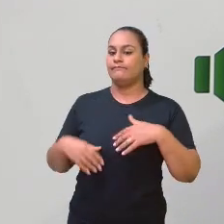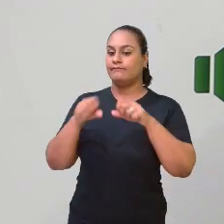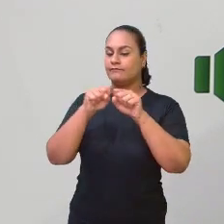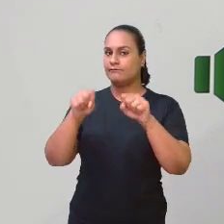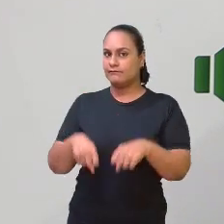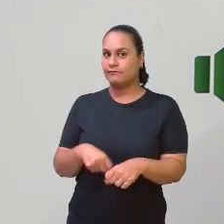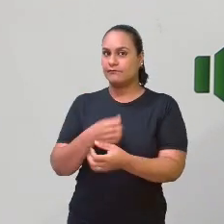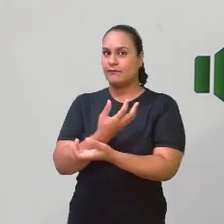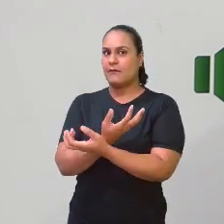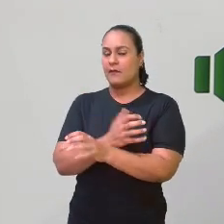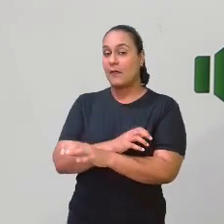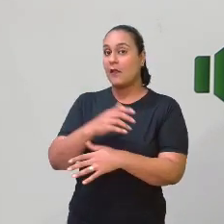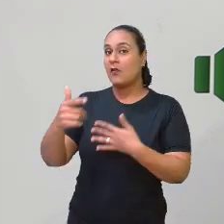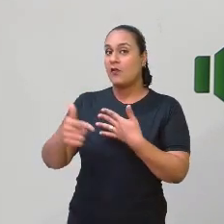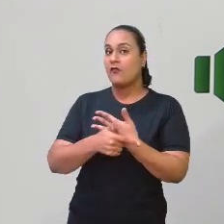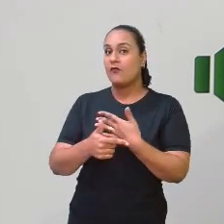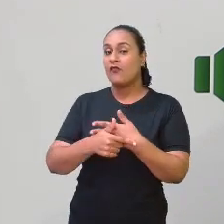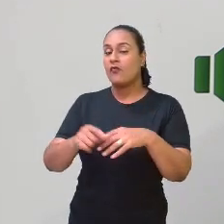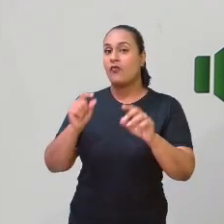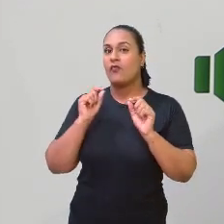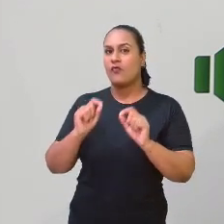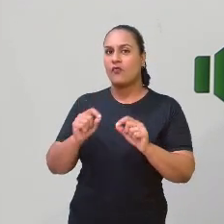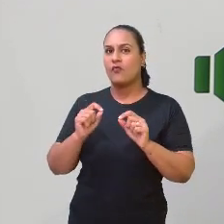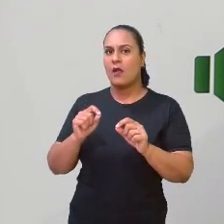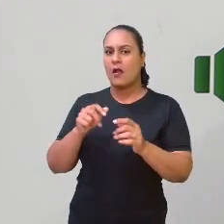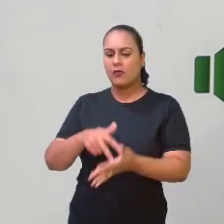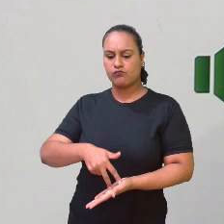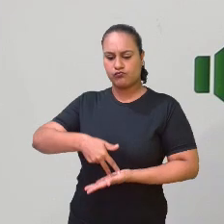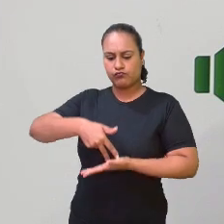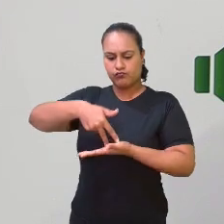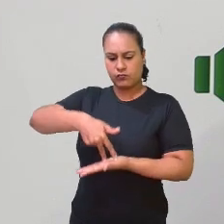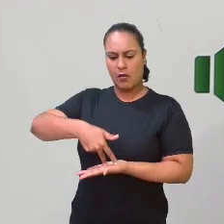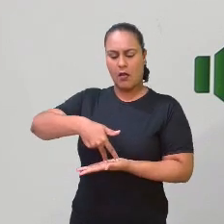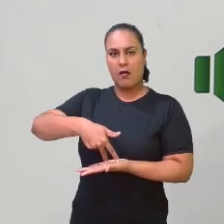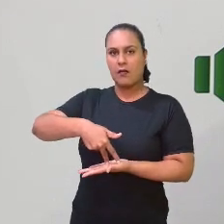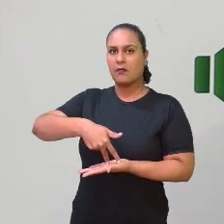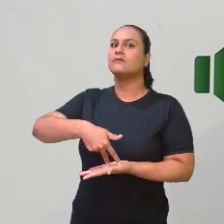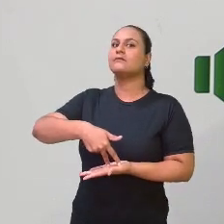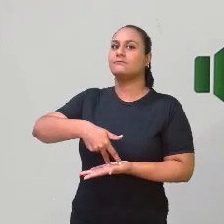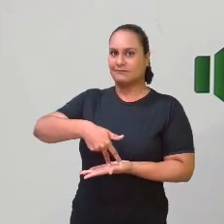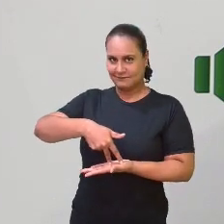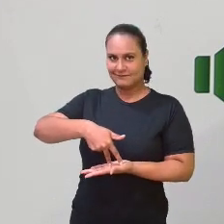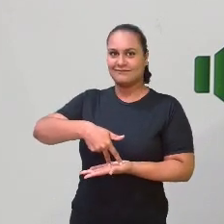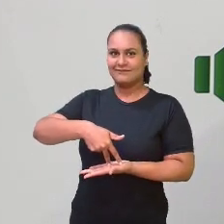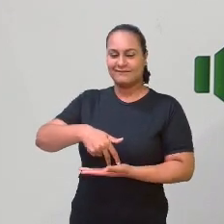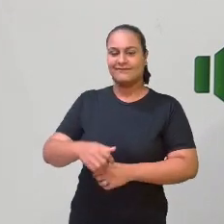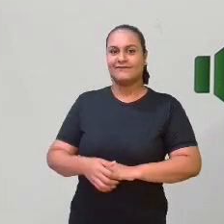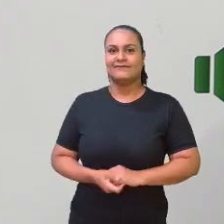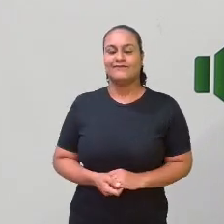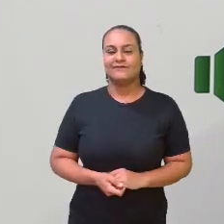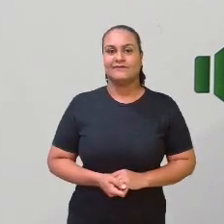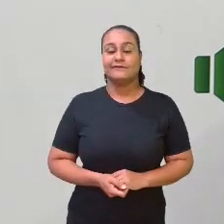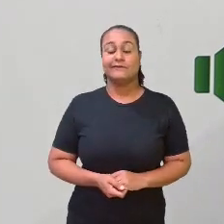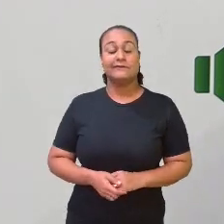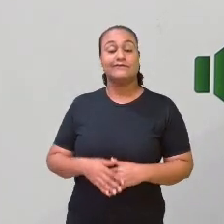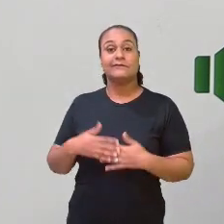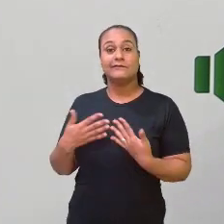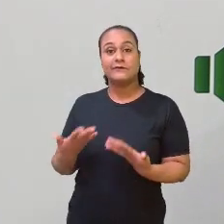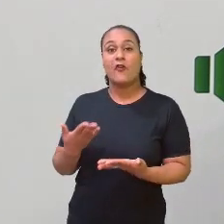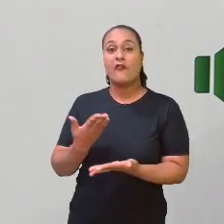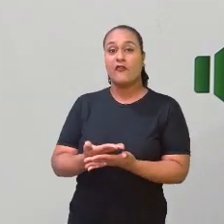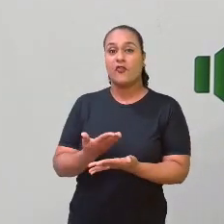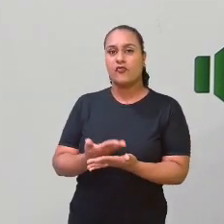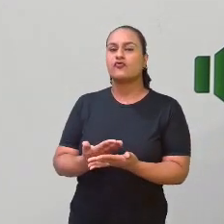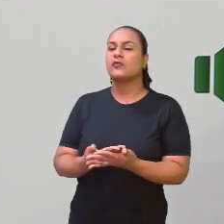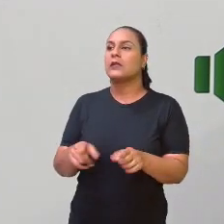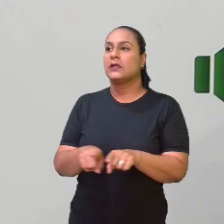uma das funções dele é sustentar a gente, nos manter de pé. Então, a gente vai trabalhar um pouco